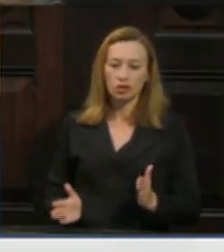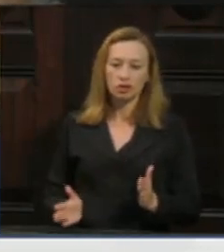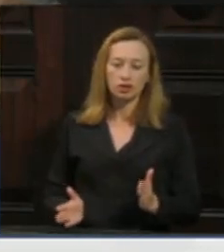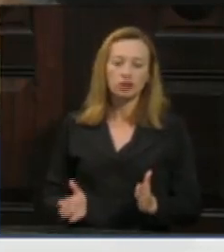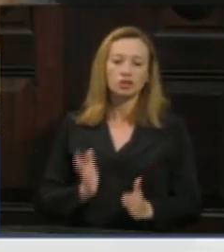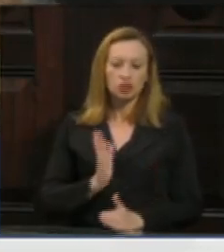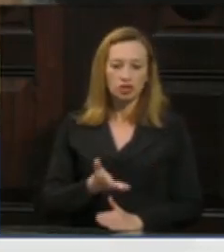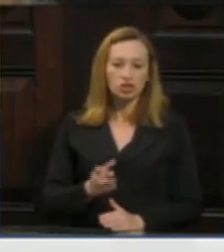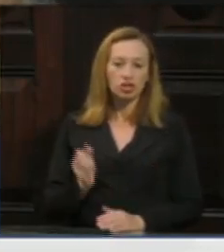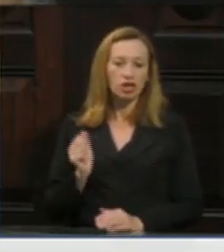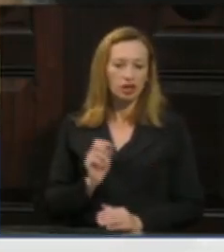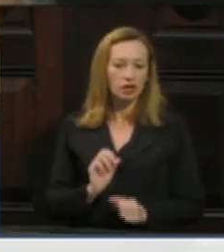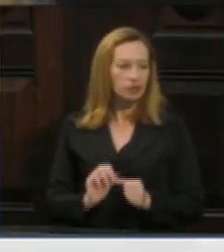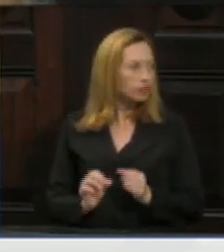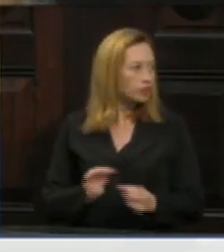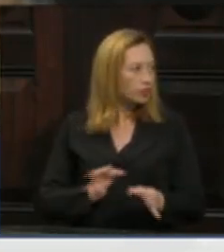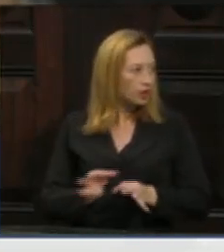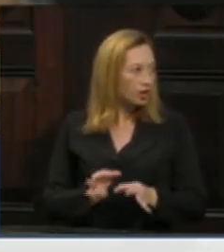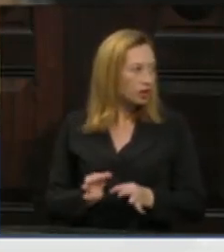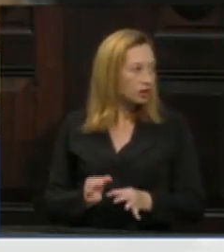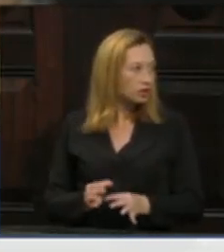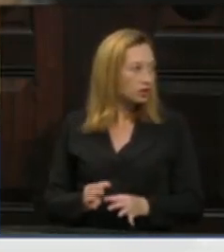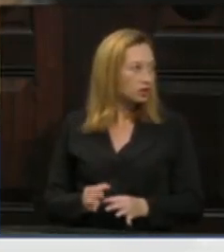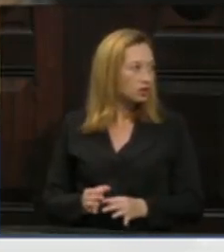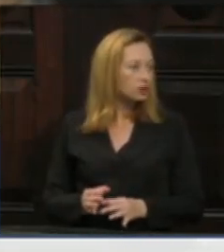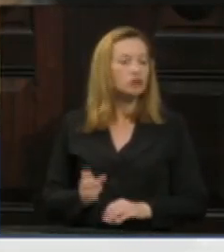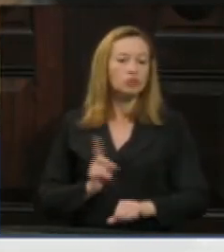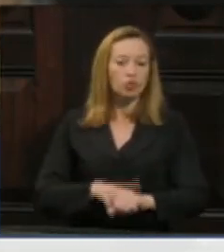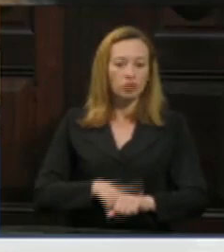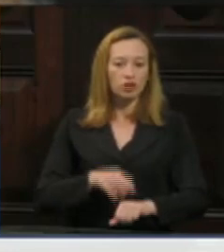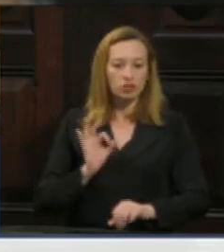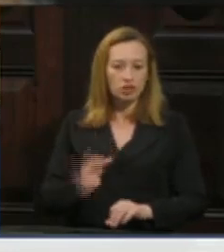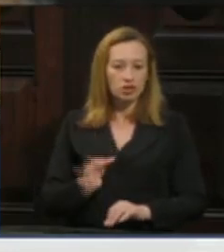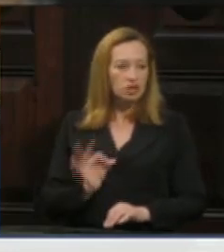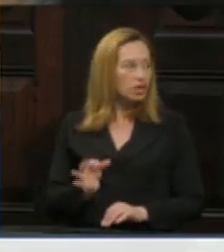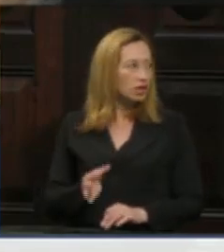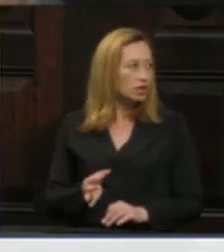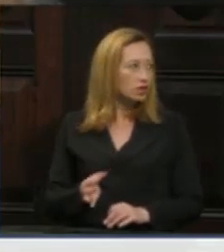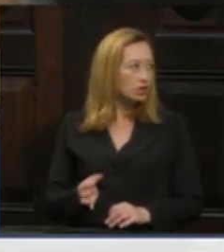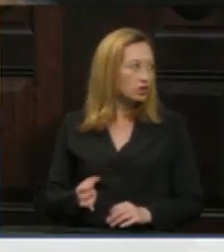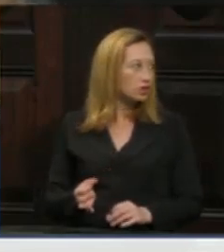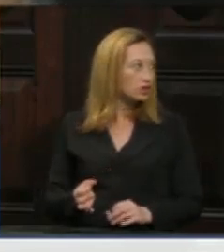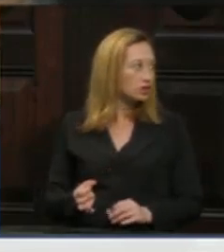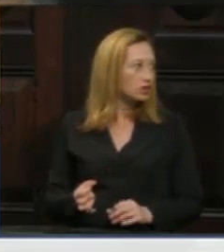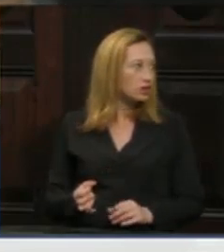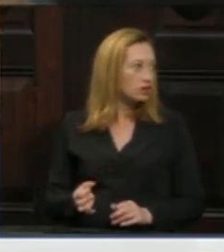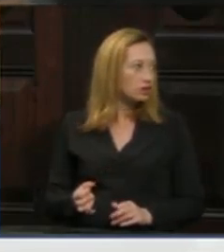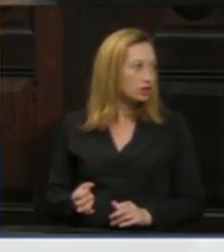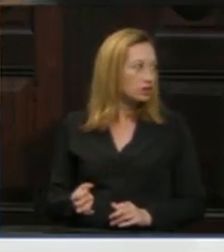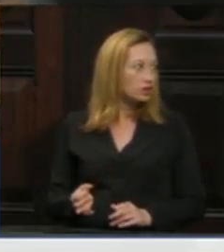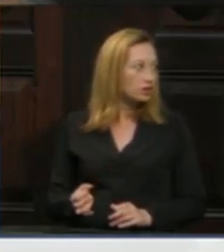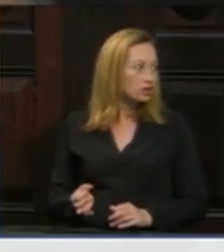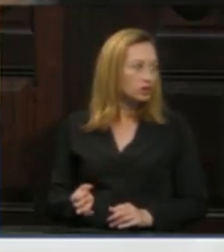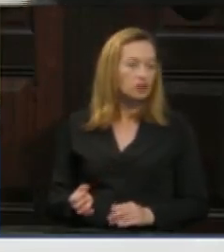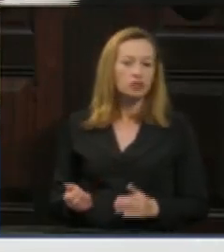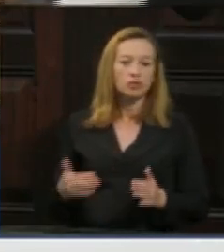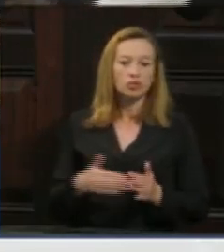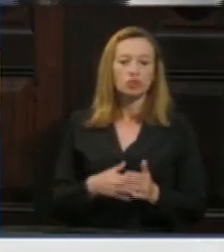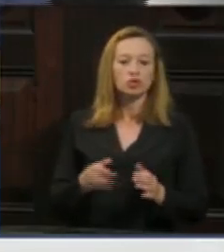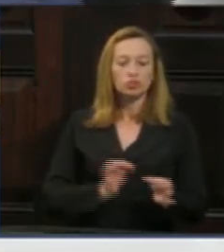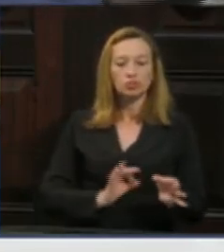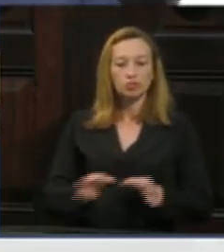me esclarece, Valdec, que é um entendimento para nós declararmos ao final da votação. Então, só para dizer que eu também vou